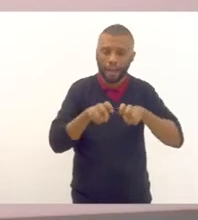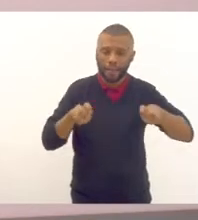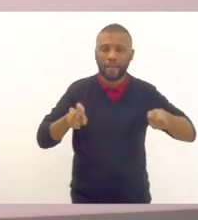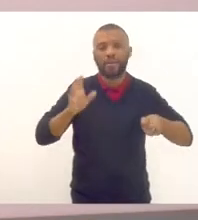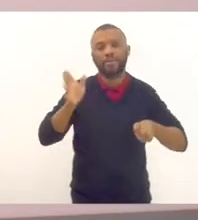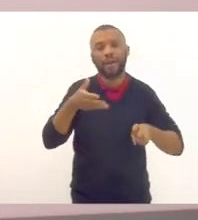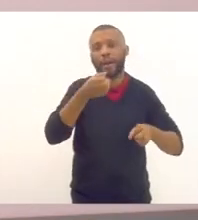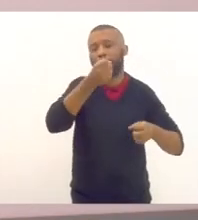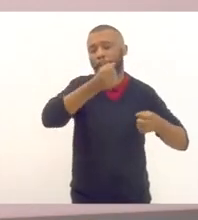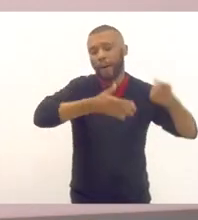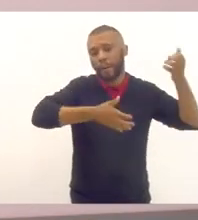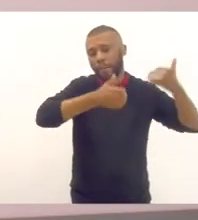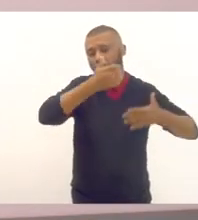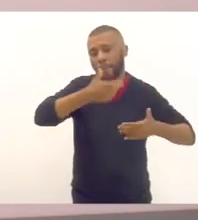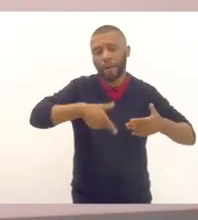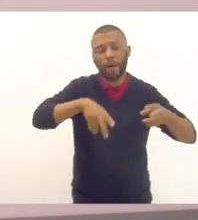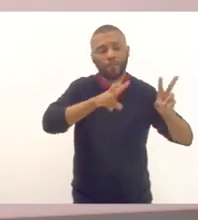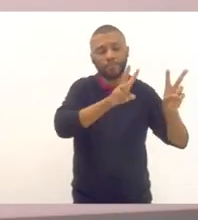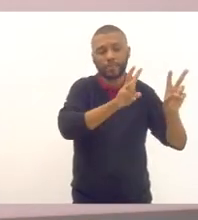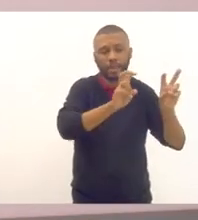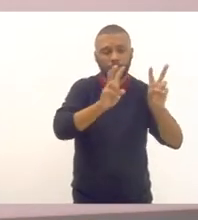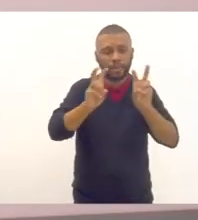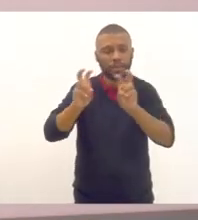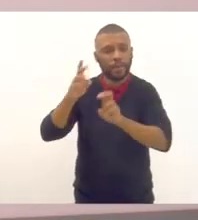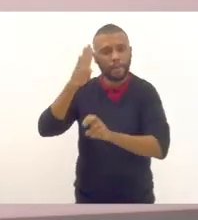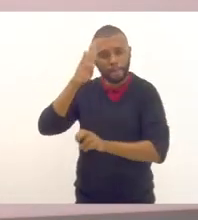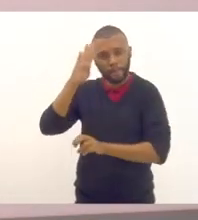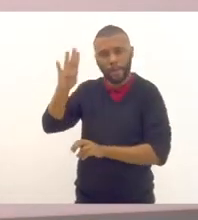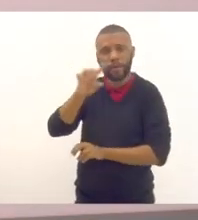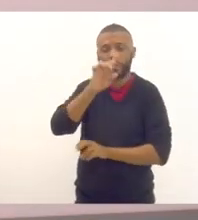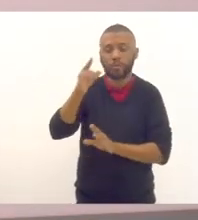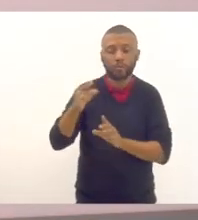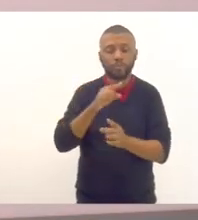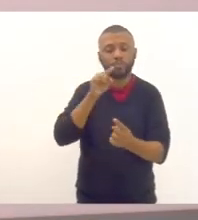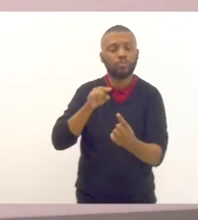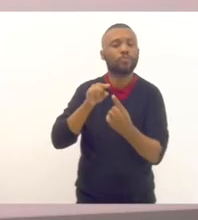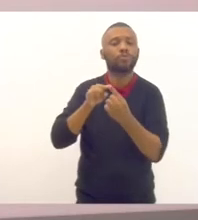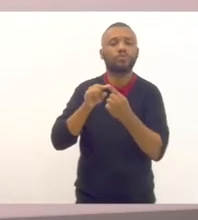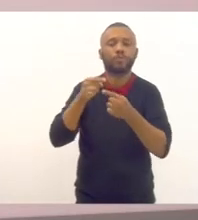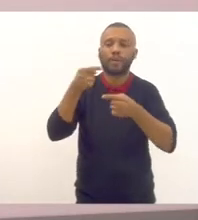os principais assuntos que nos levam a essa discussão aqui.